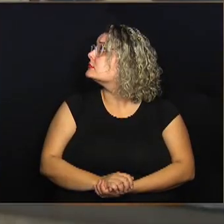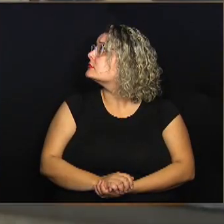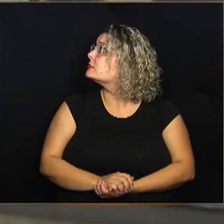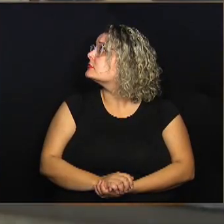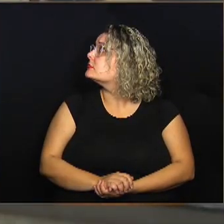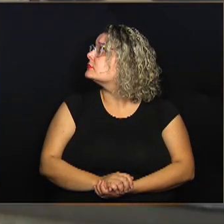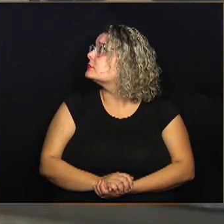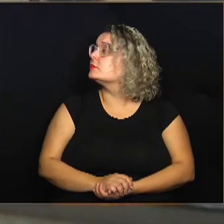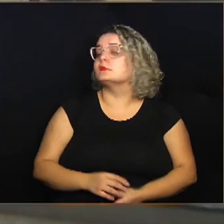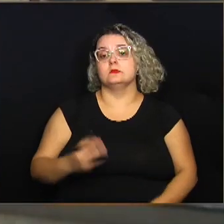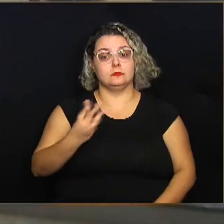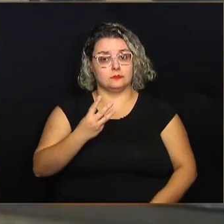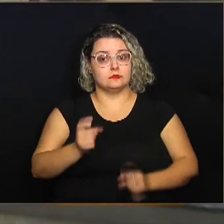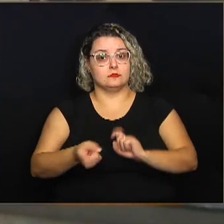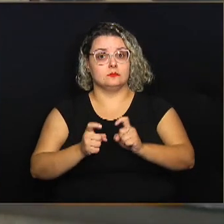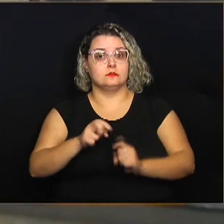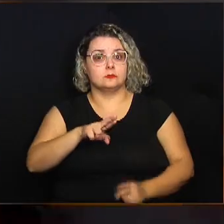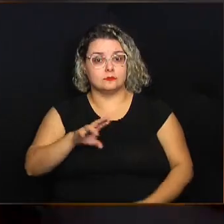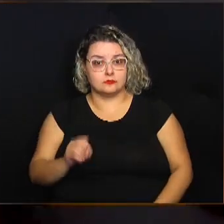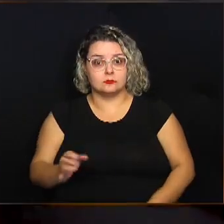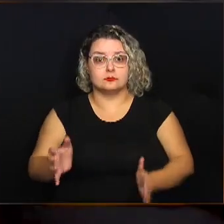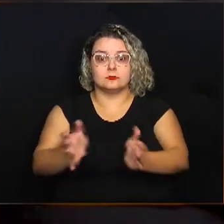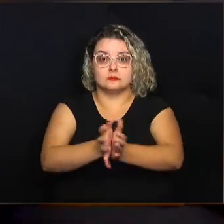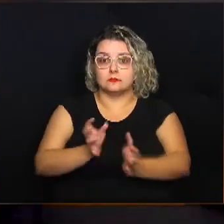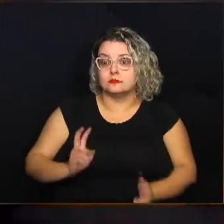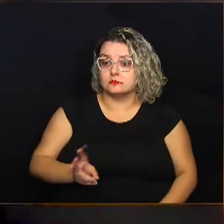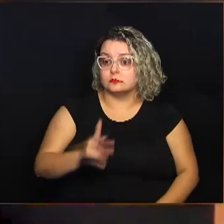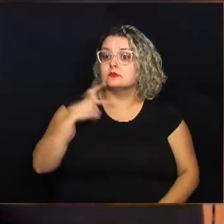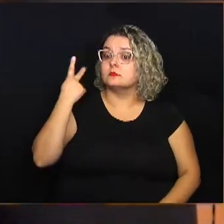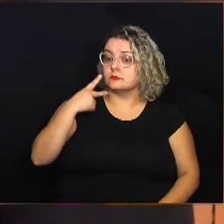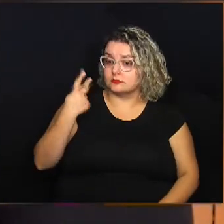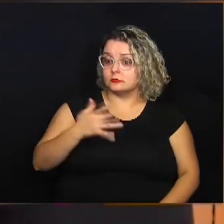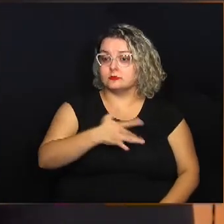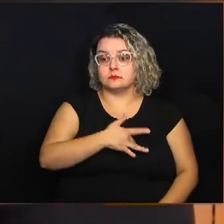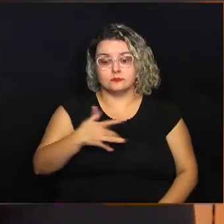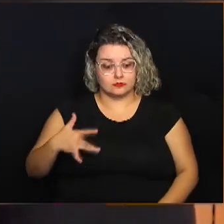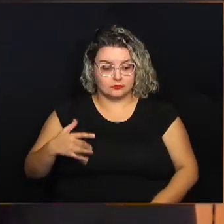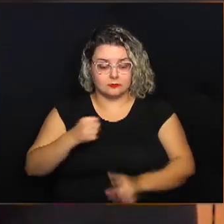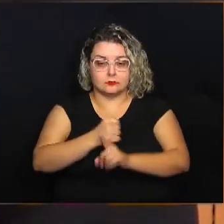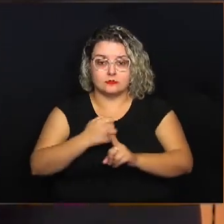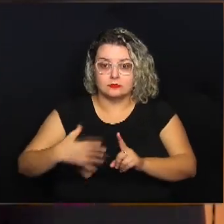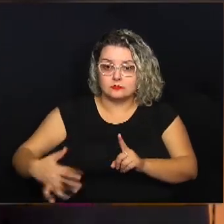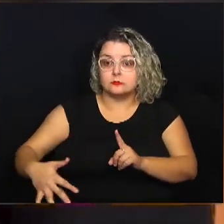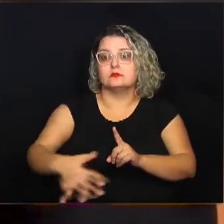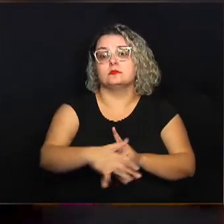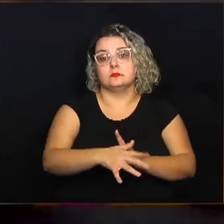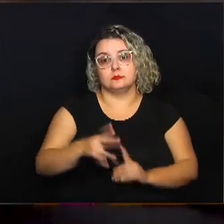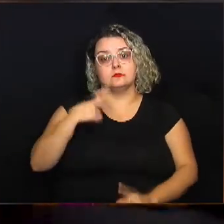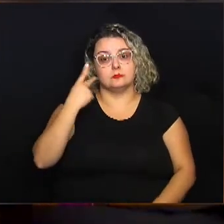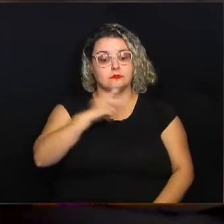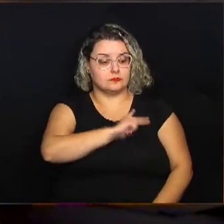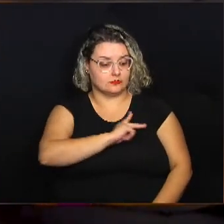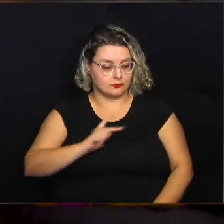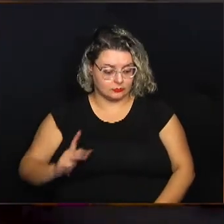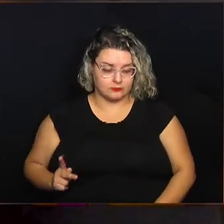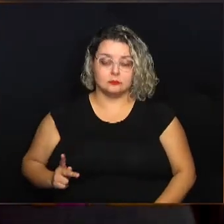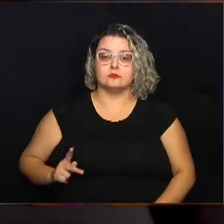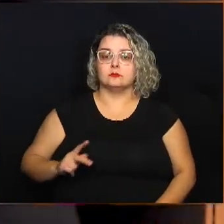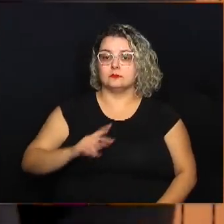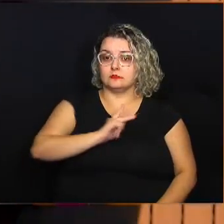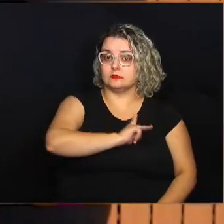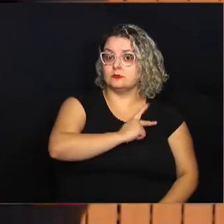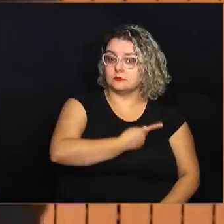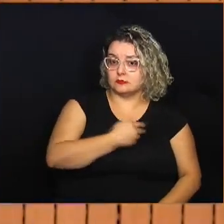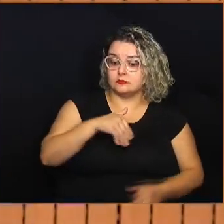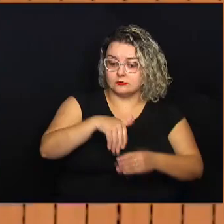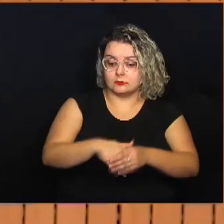A terceira reunião ordinária da Comissão Permanente de Política Social e Saúde, que tem como presidente o vereador Paulo Haddad, votou 2 projetos